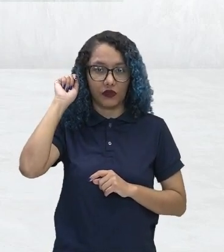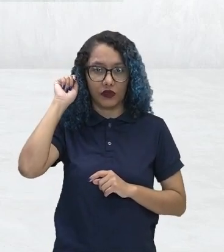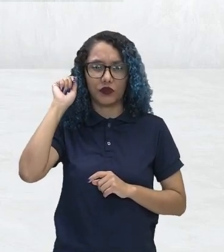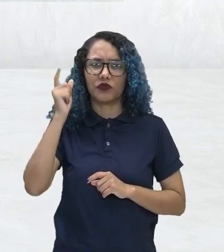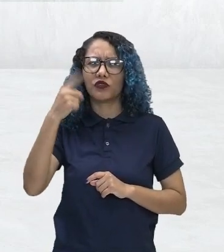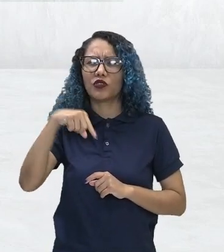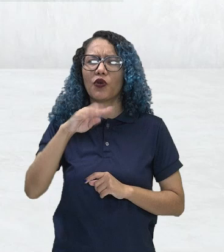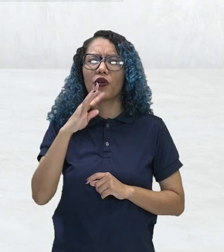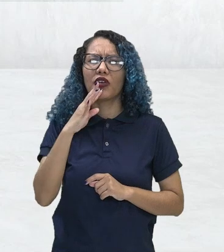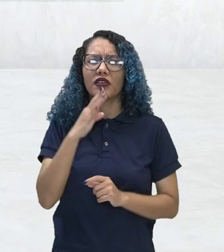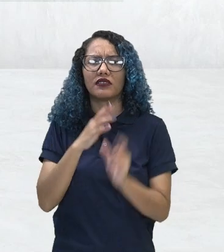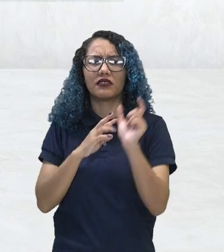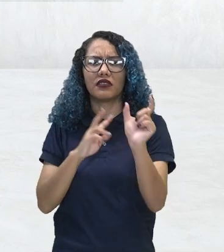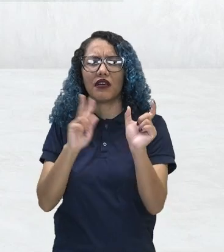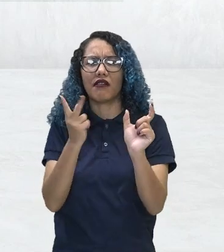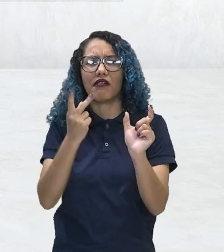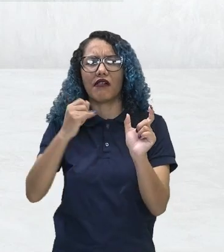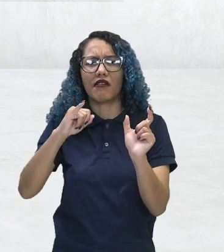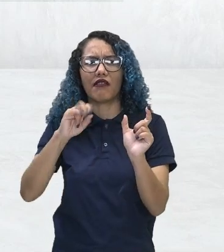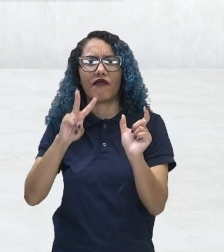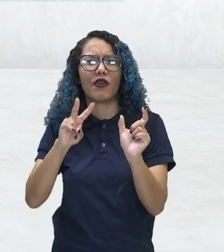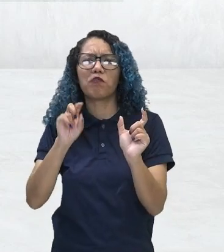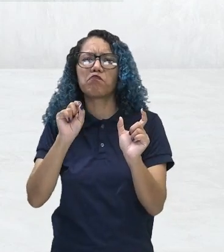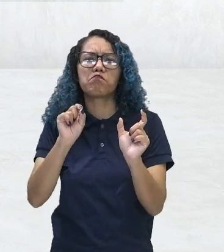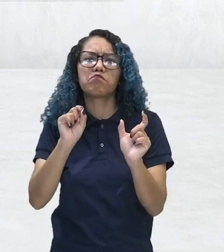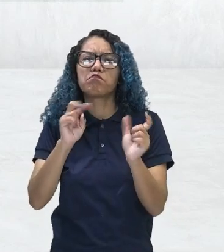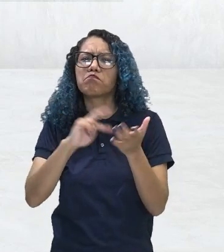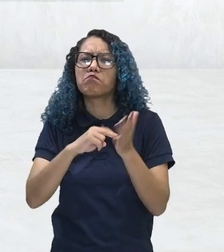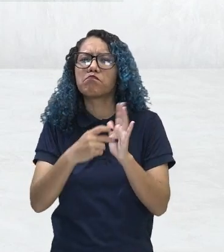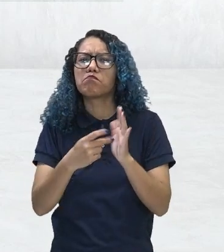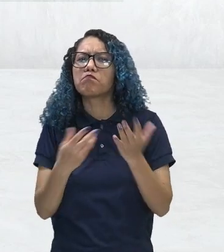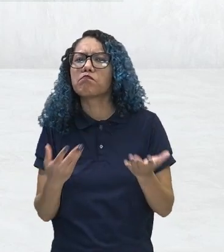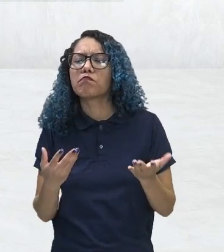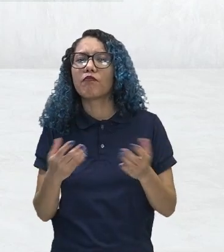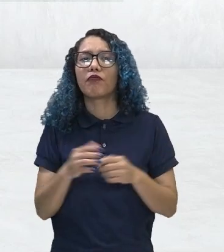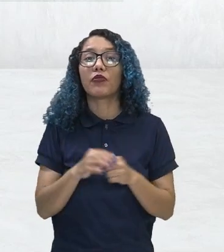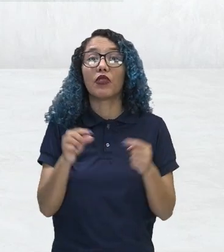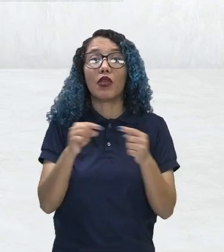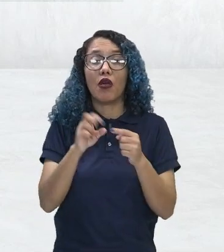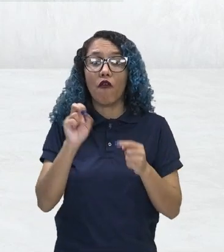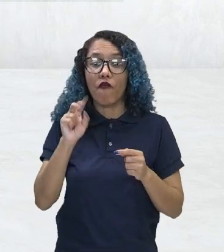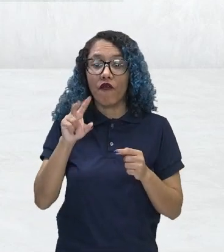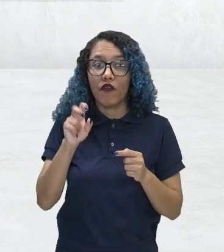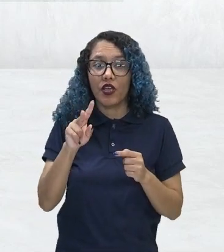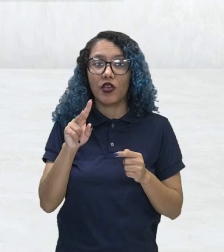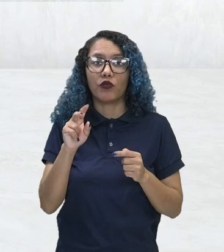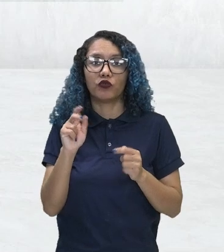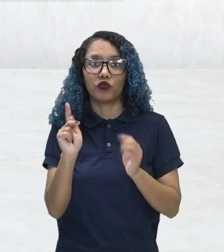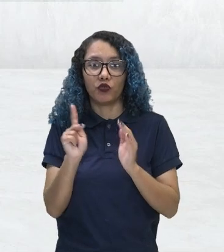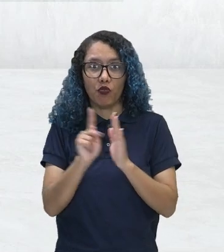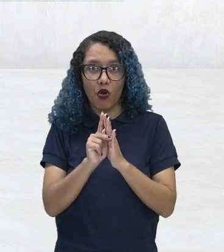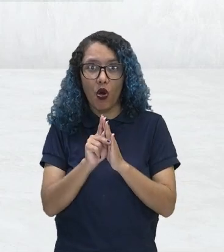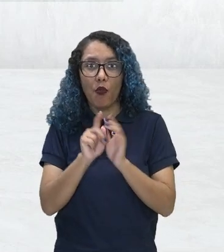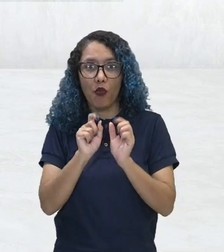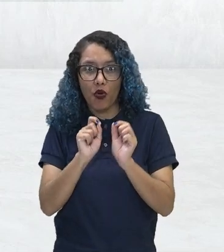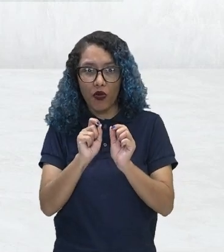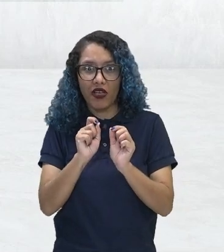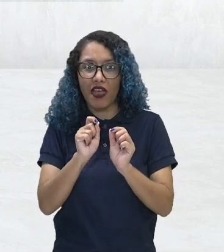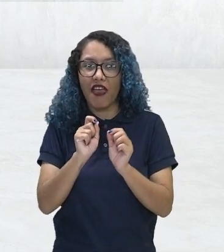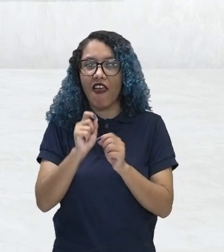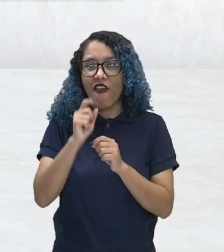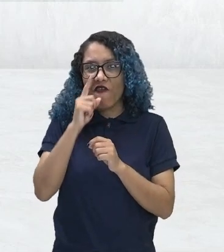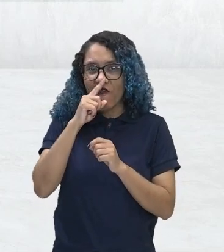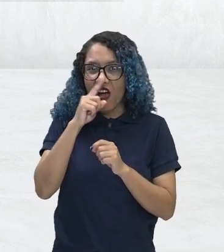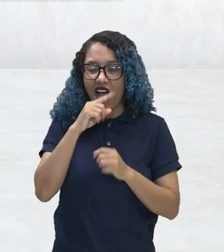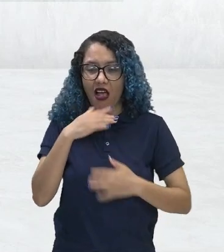HIV? HIV é o vírus da imunodeficiência humana, ou seja,